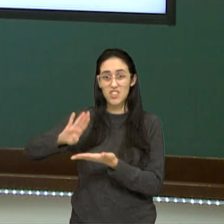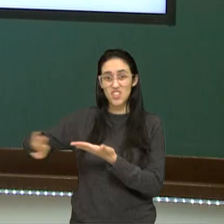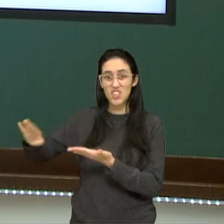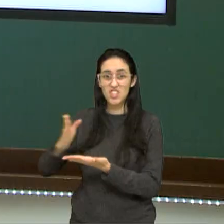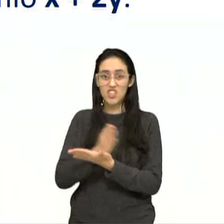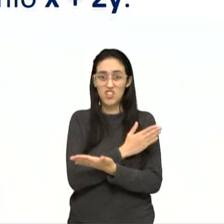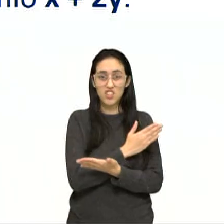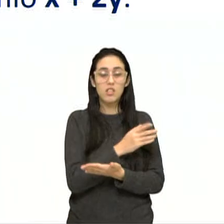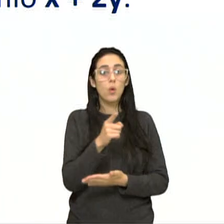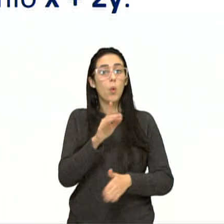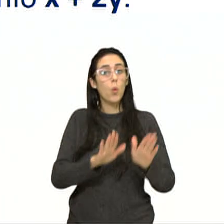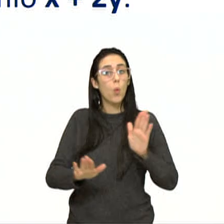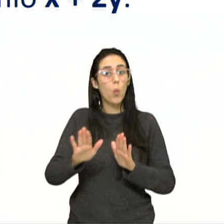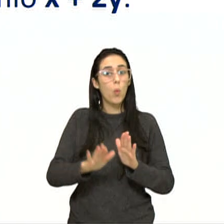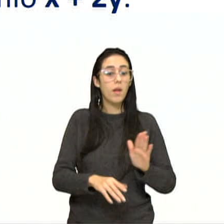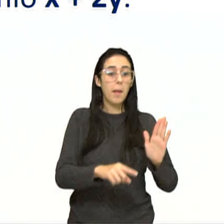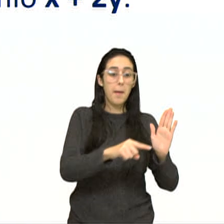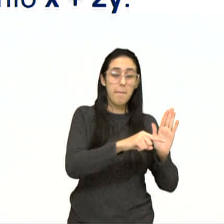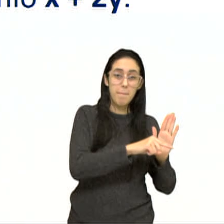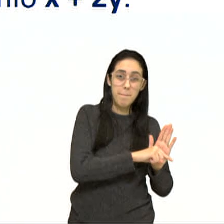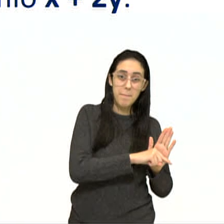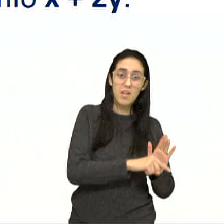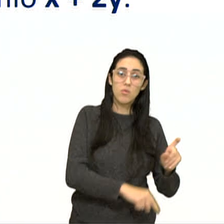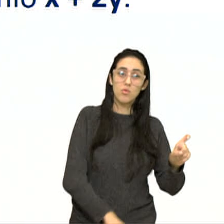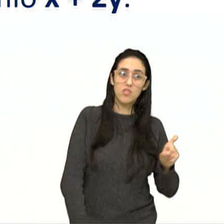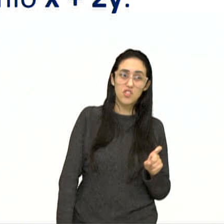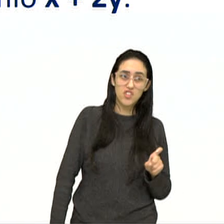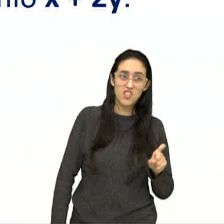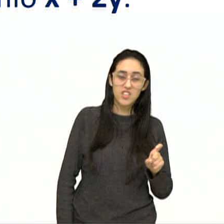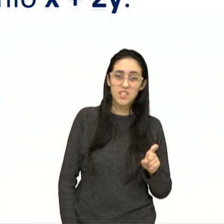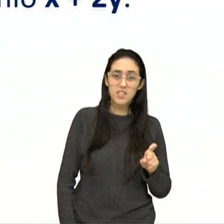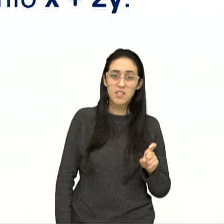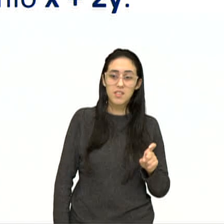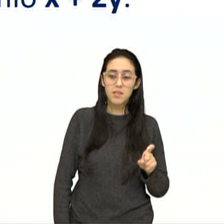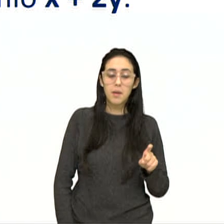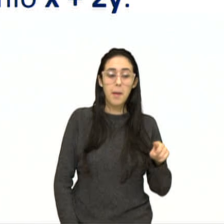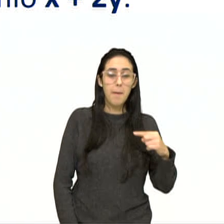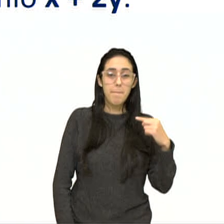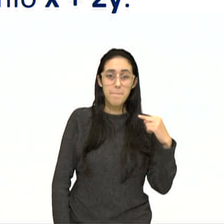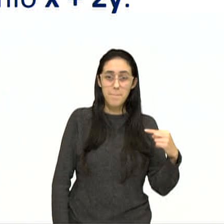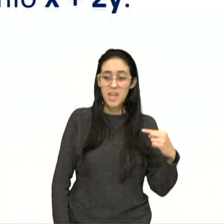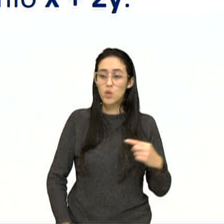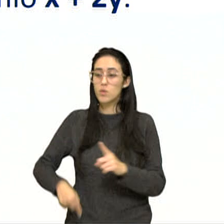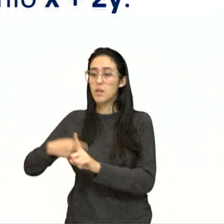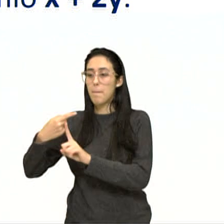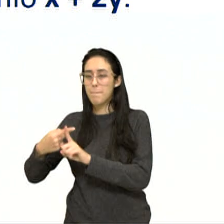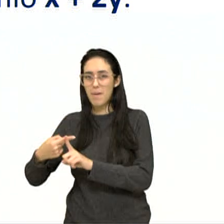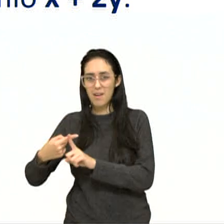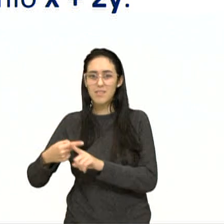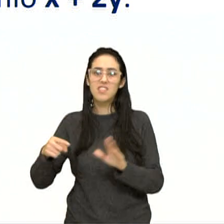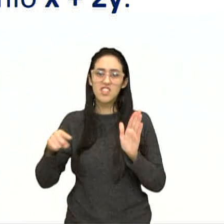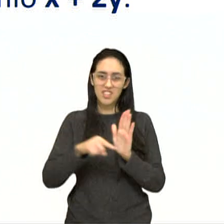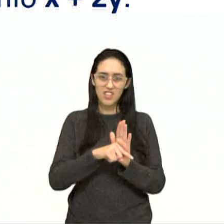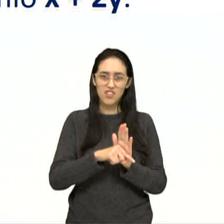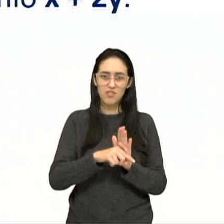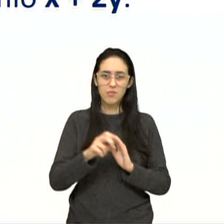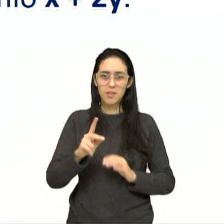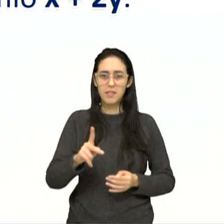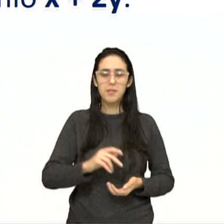atenção no sinal. Menos x, menos com mais, menos também. Então ficou todo mundo negativo, ok?